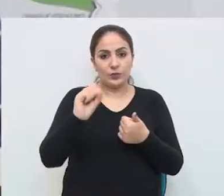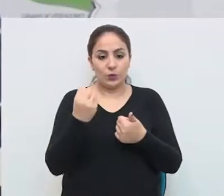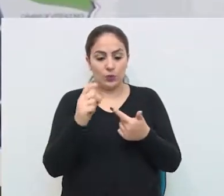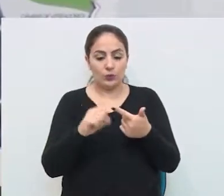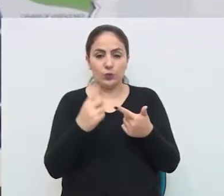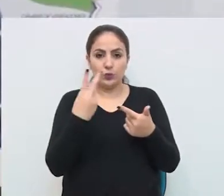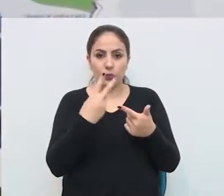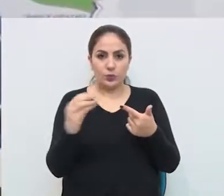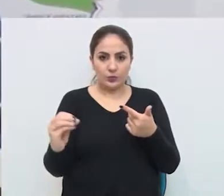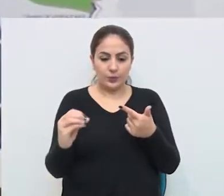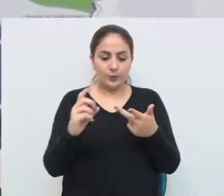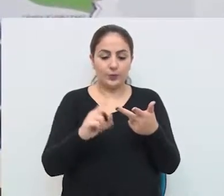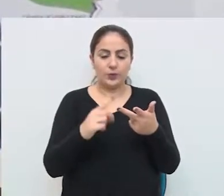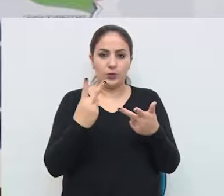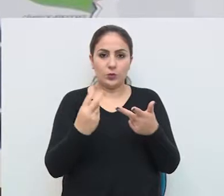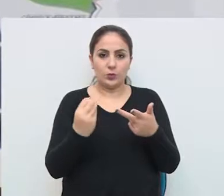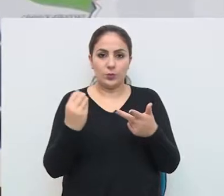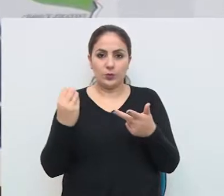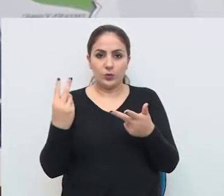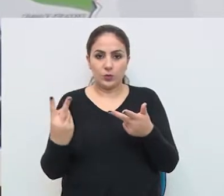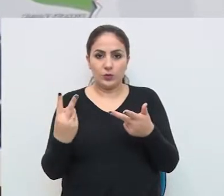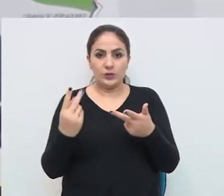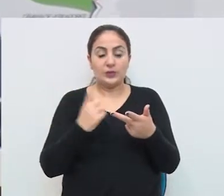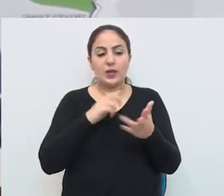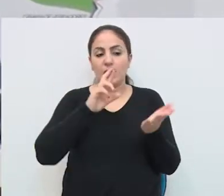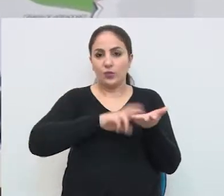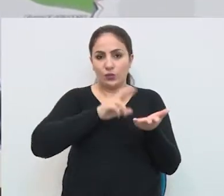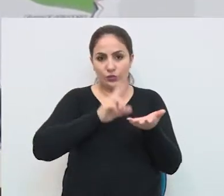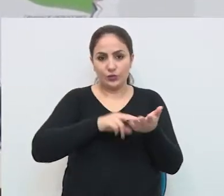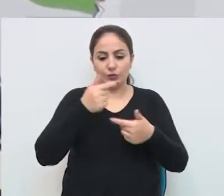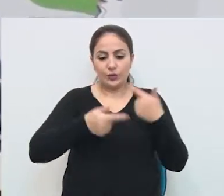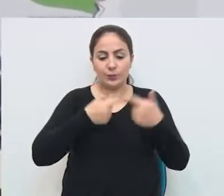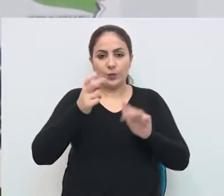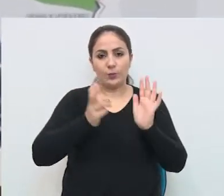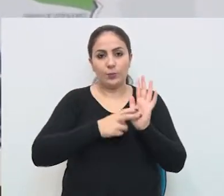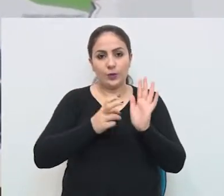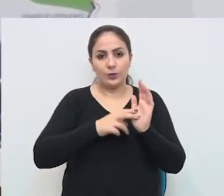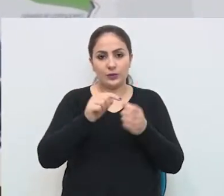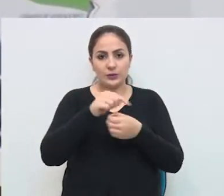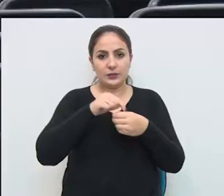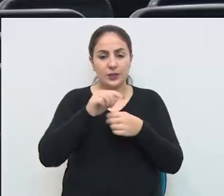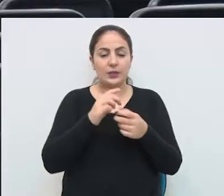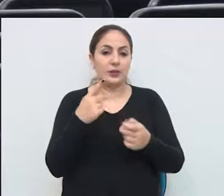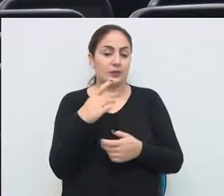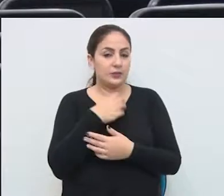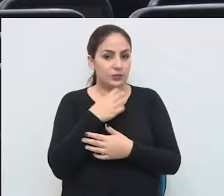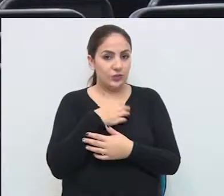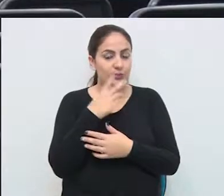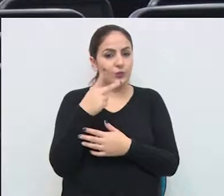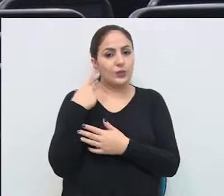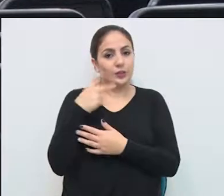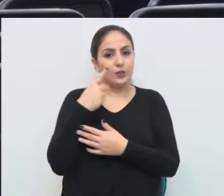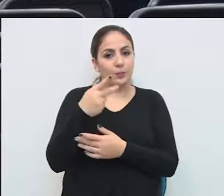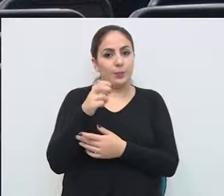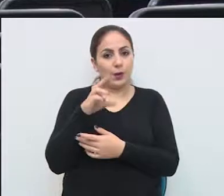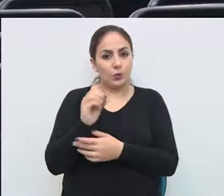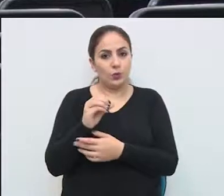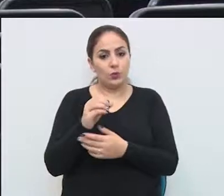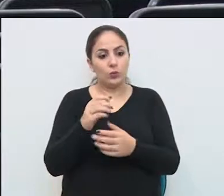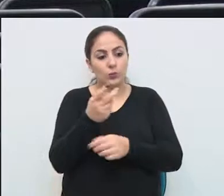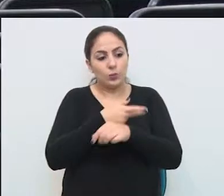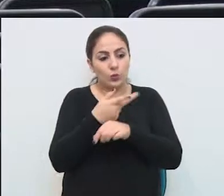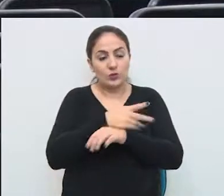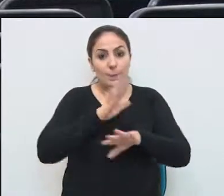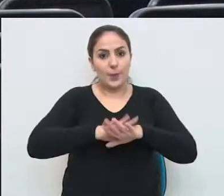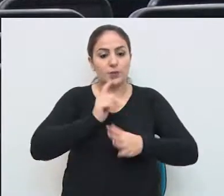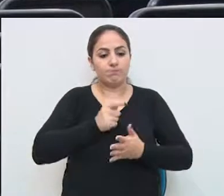que regulamentam o serviço bancário na cidade. Assim, o vereador Paulo Necli busca tornar mais rigorosa a